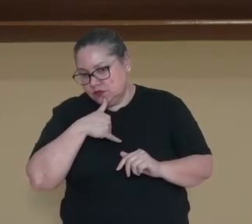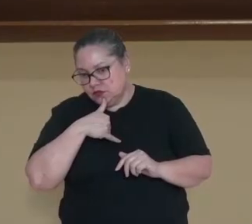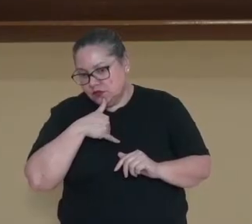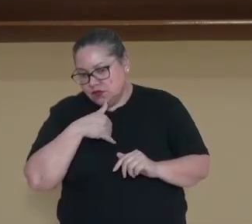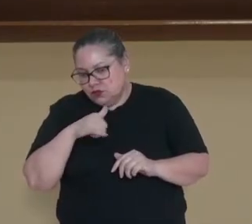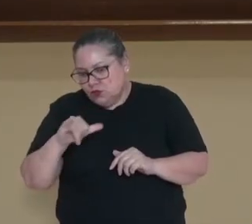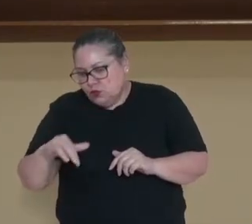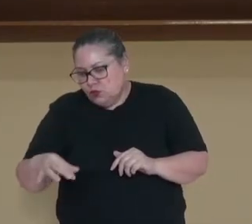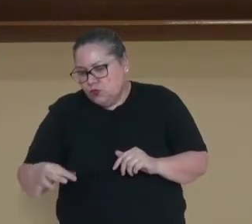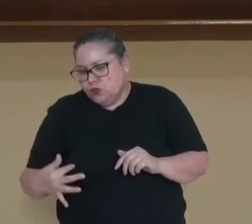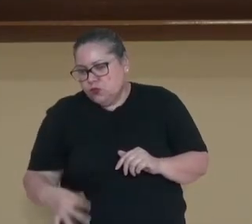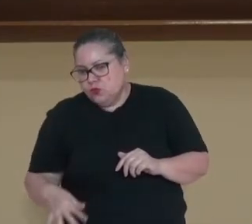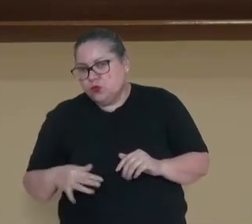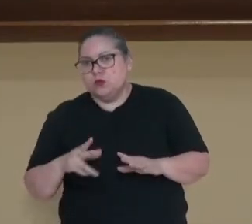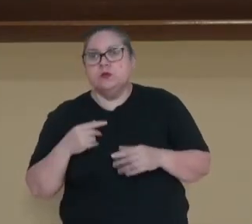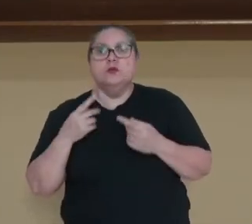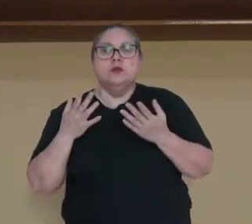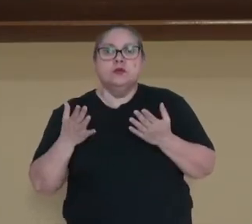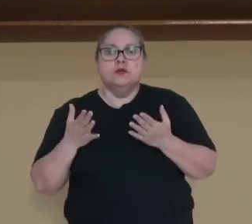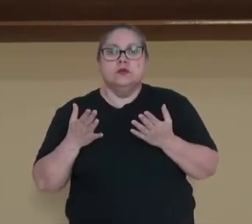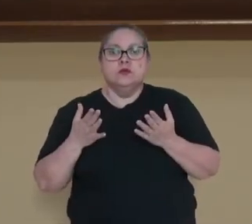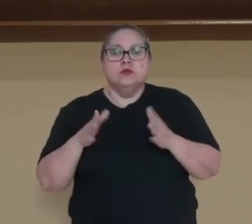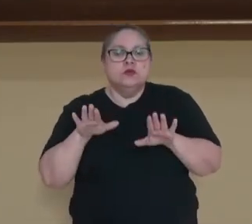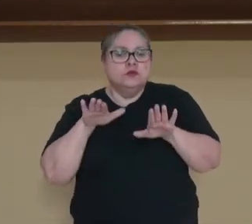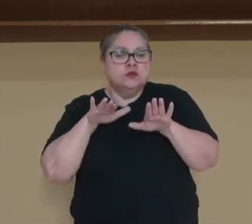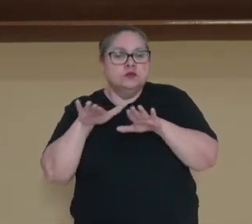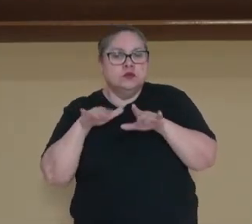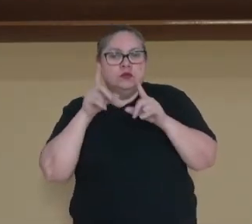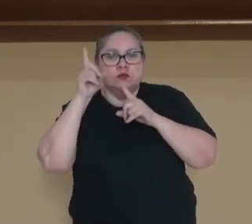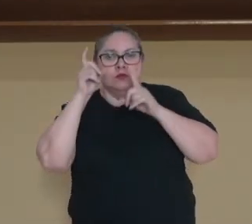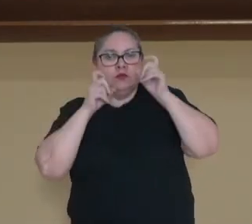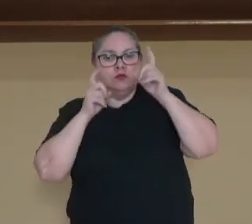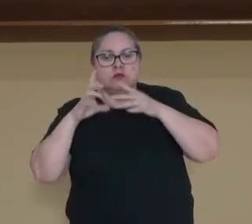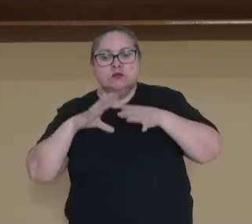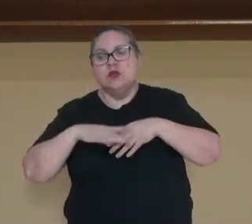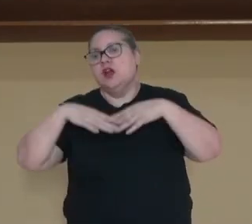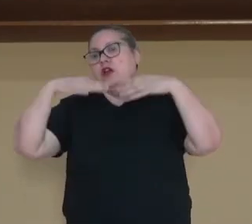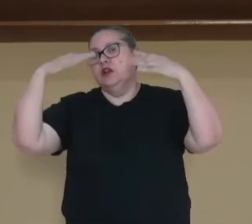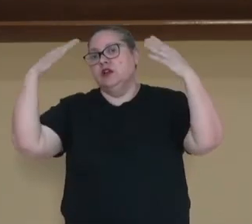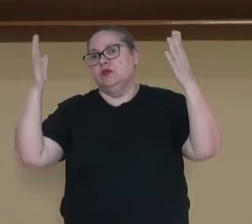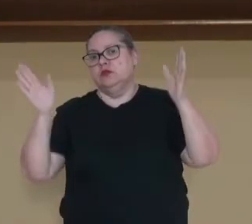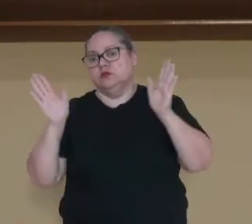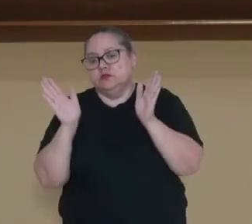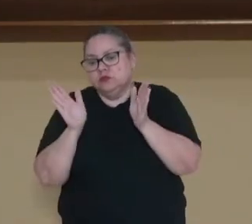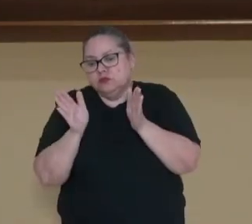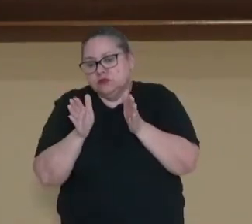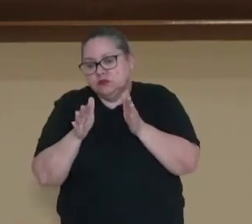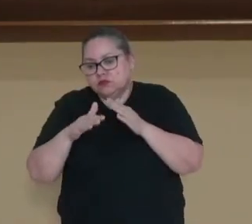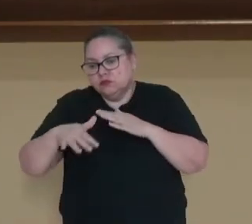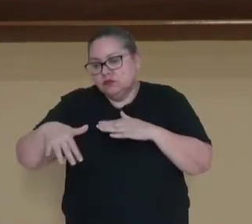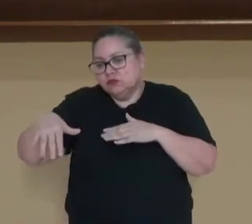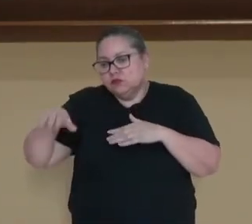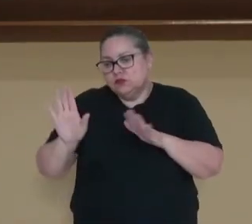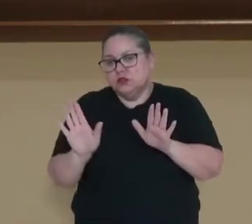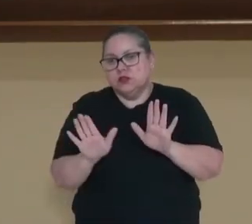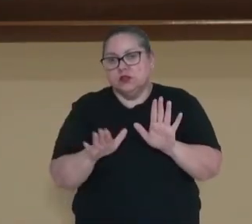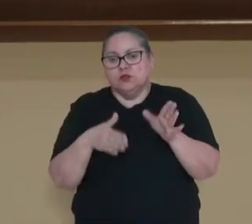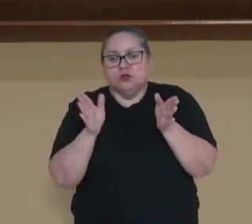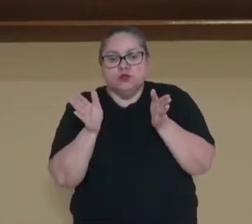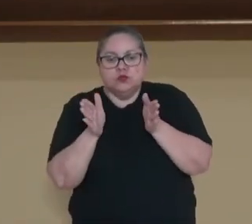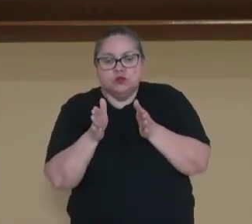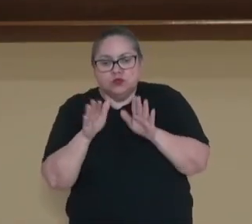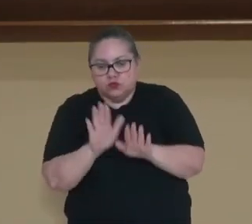de dor, então provavelmente os seus movimentos não serão tão amplos, serão movimentos realizados mais